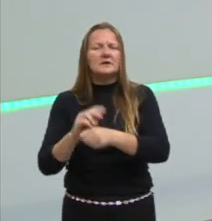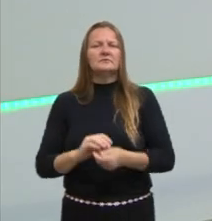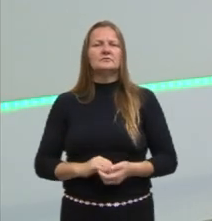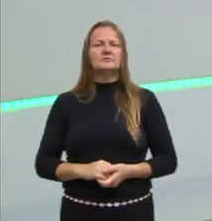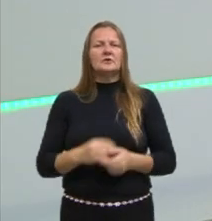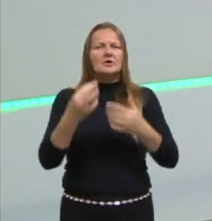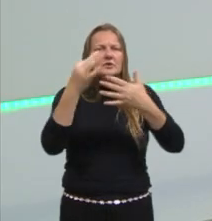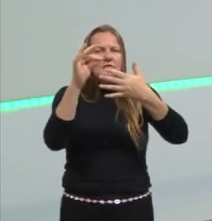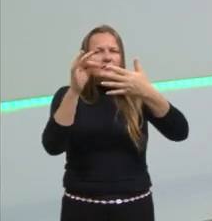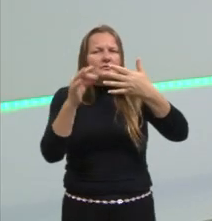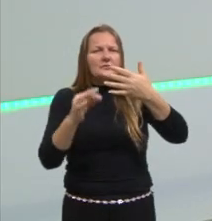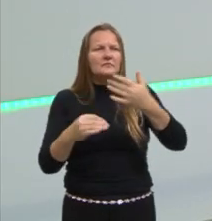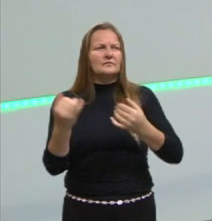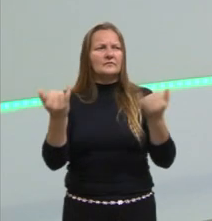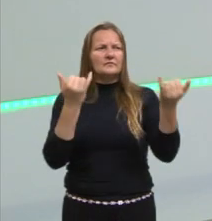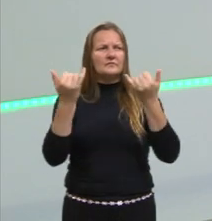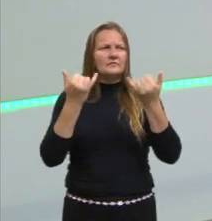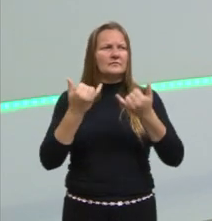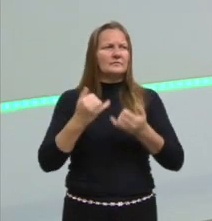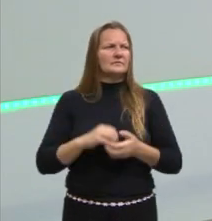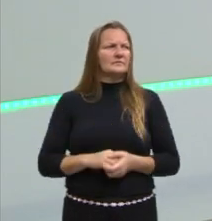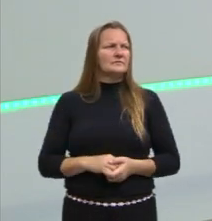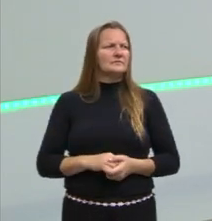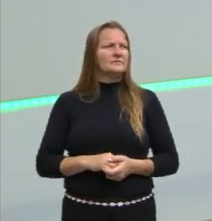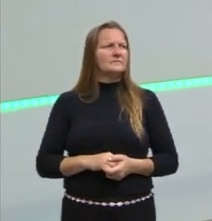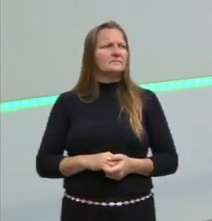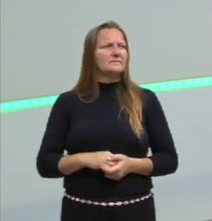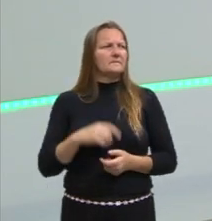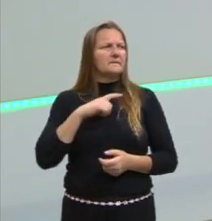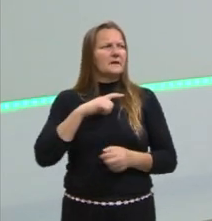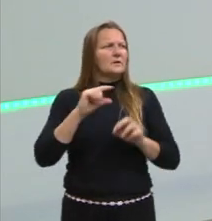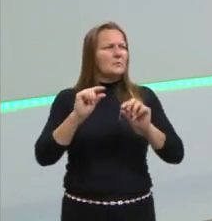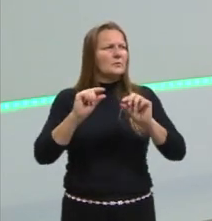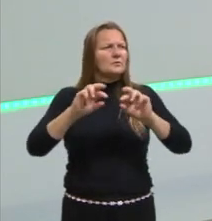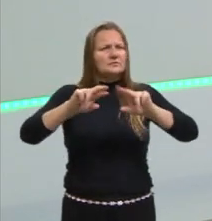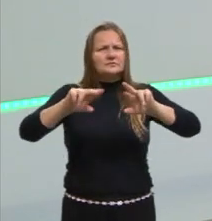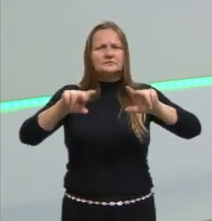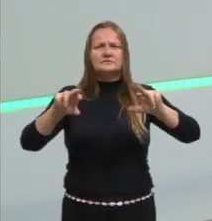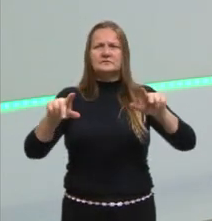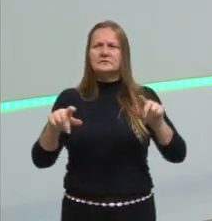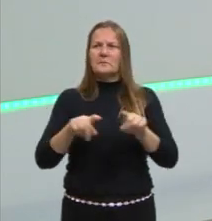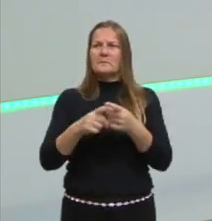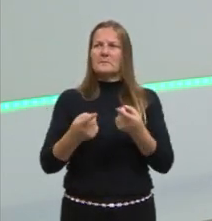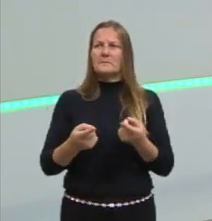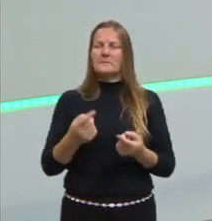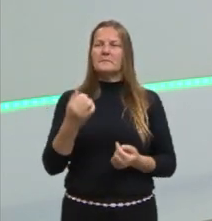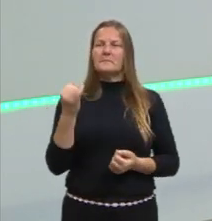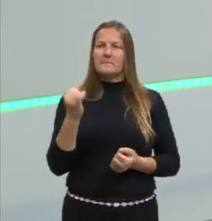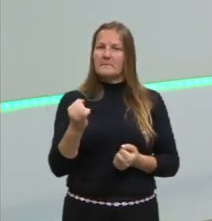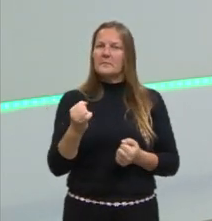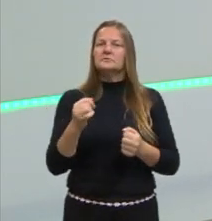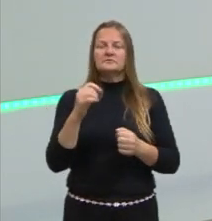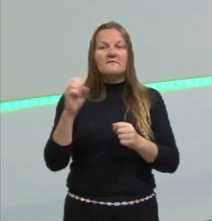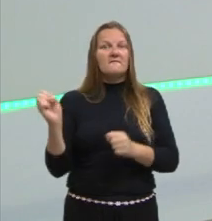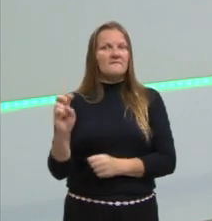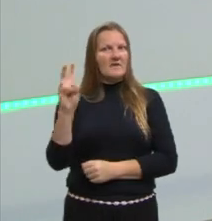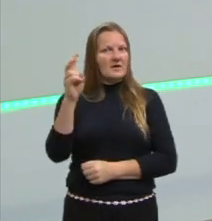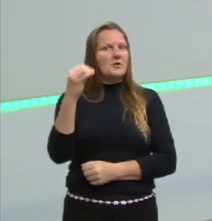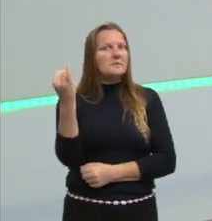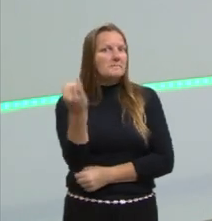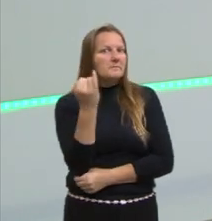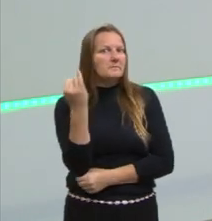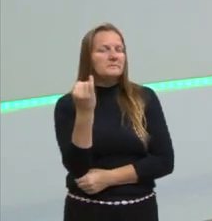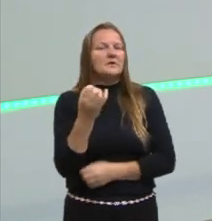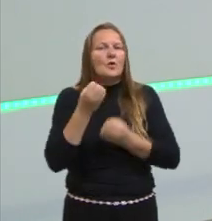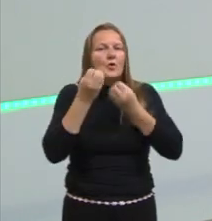checar informações e nesse material a gente tem algumas informações que são um pouquinho diferente do filme Mas garanto para você que ele vale muito a pena e conta